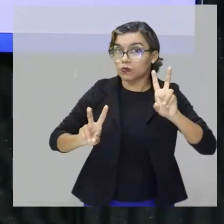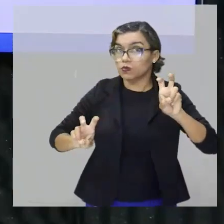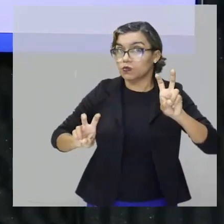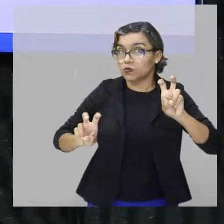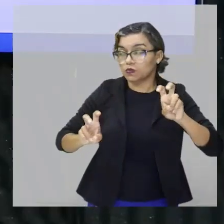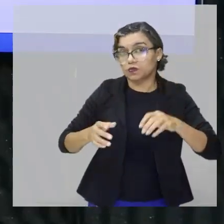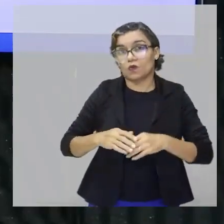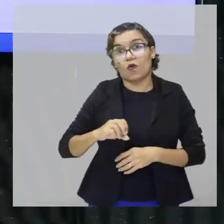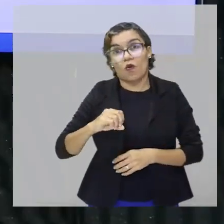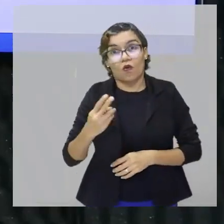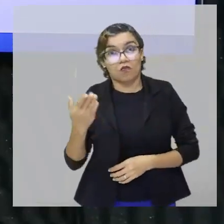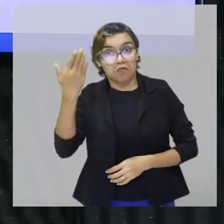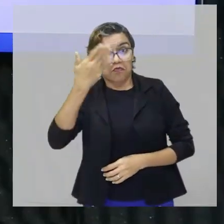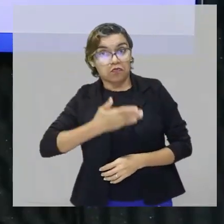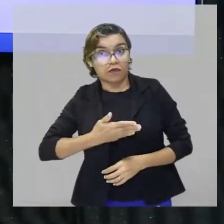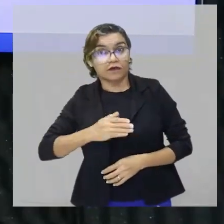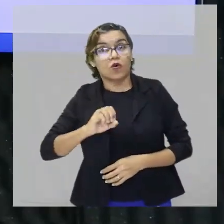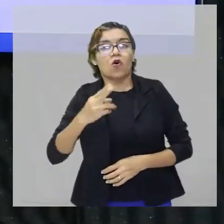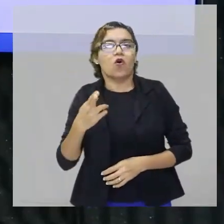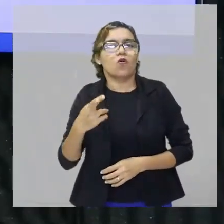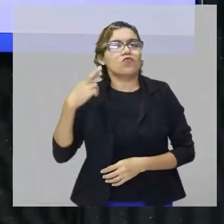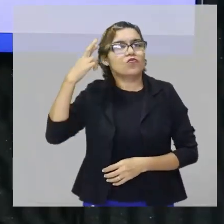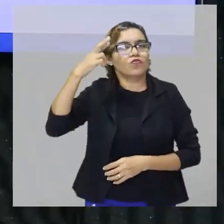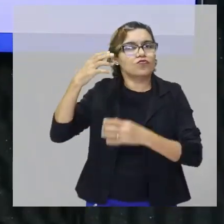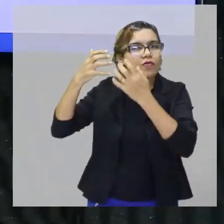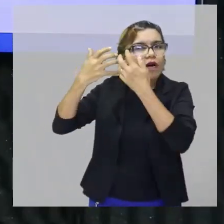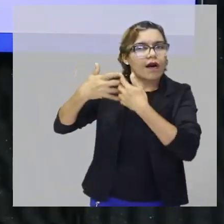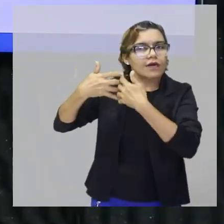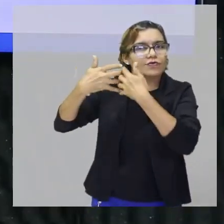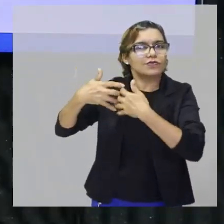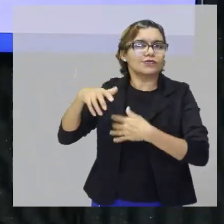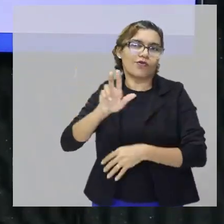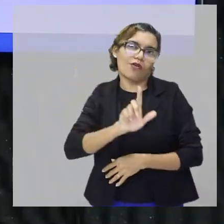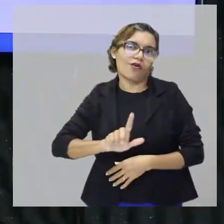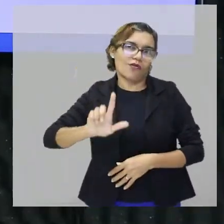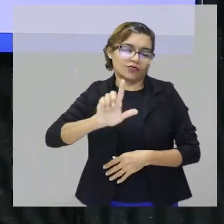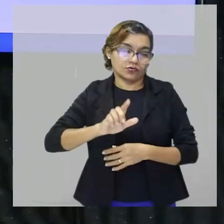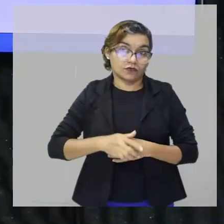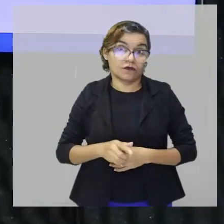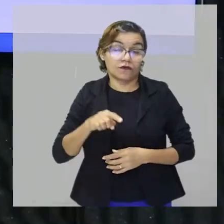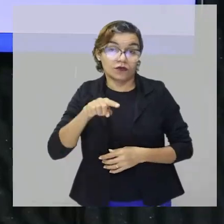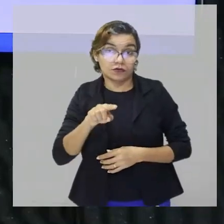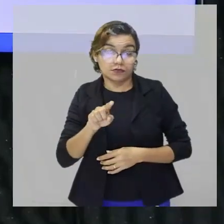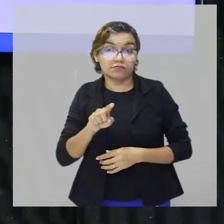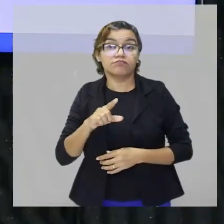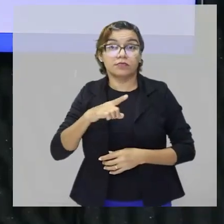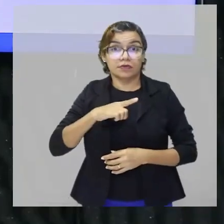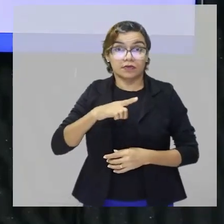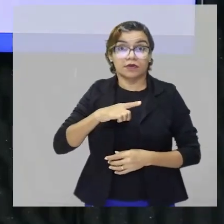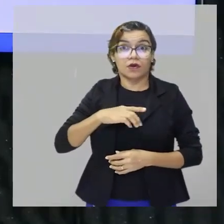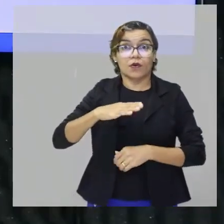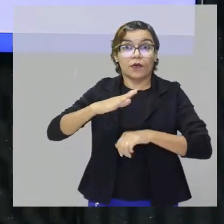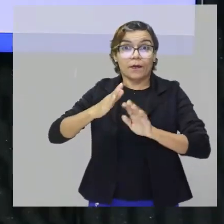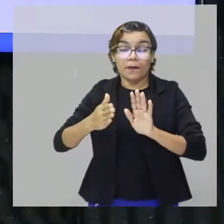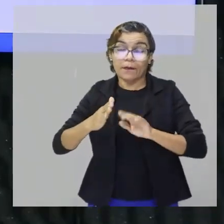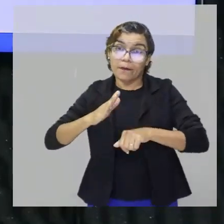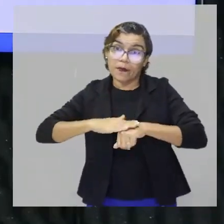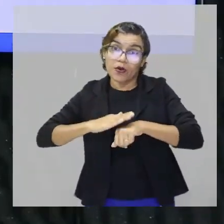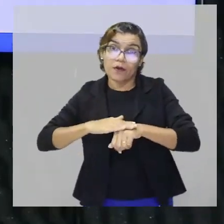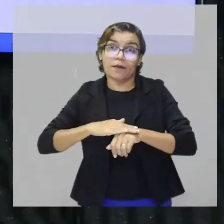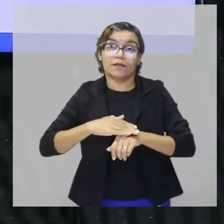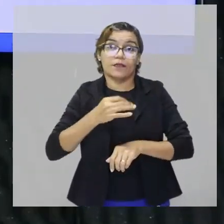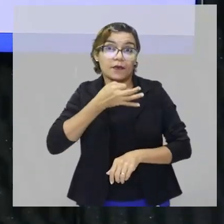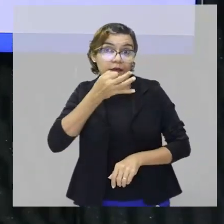por comprovação ou por um raciocínio lógico. Aqui você vai tomar sua posição a respeito do que está sendo